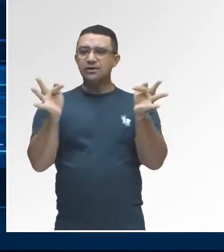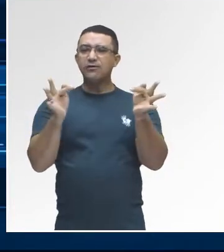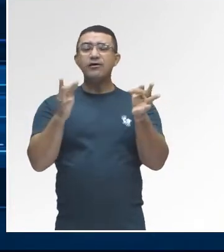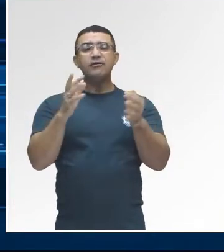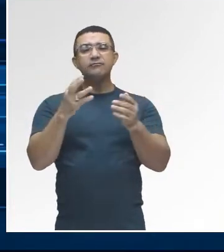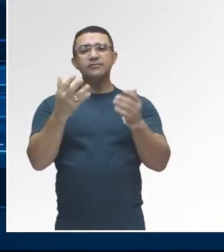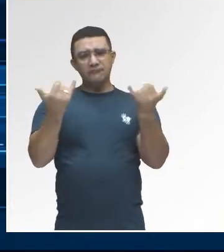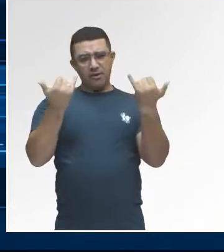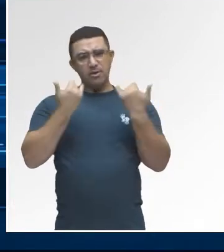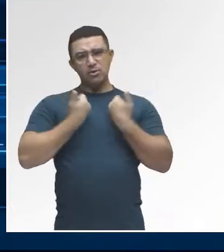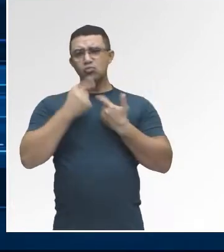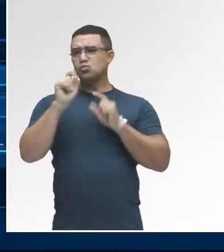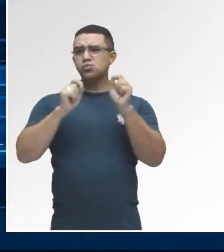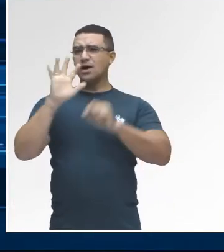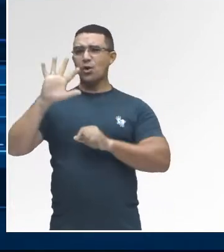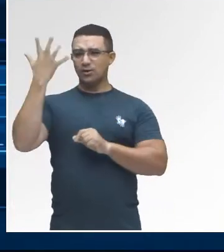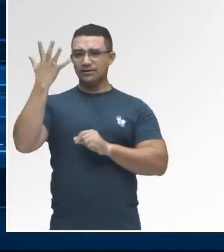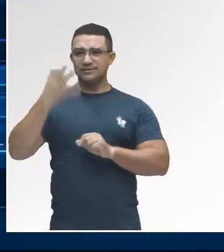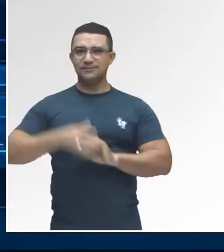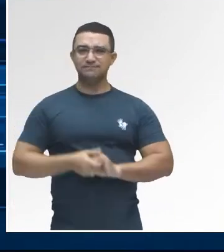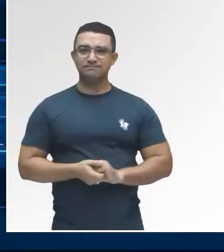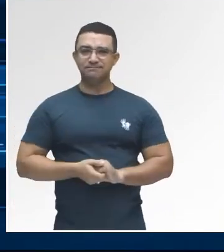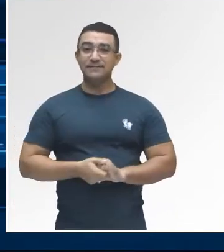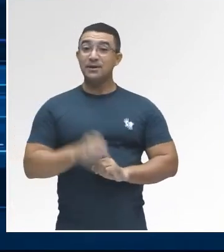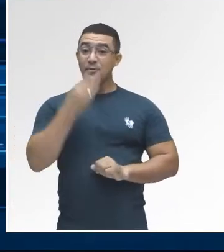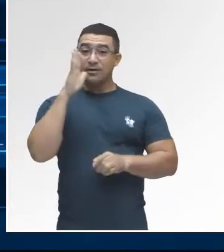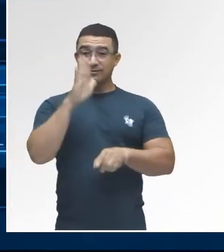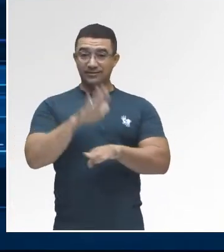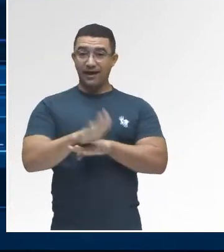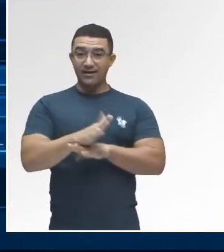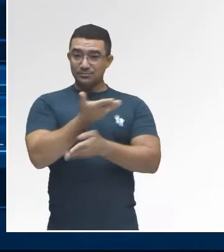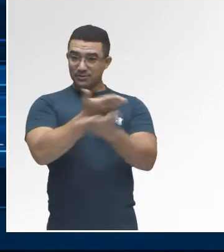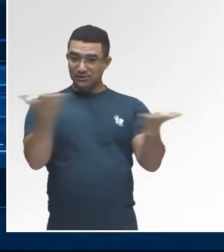aí o que foi que aconteceu, vamos lá. Professor, boa tarde, pessoal do